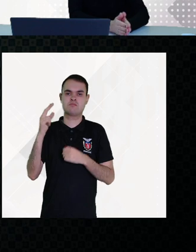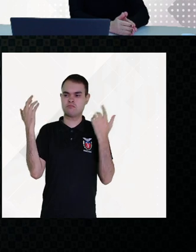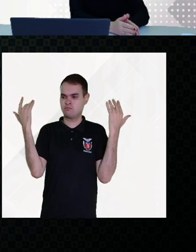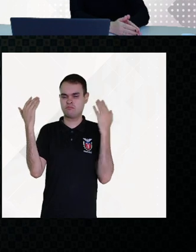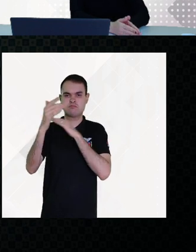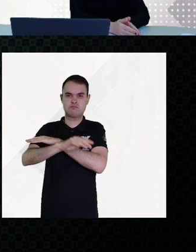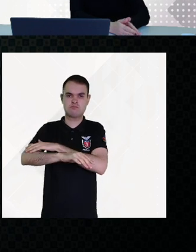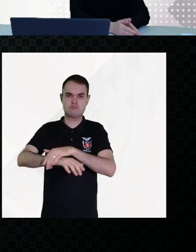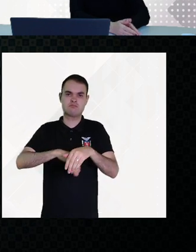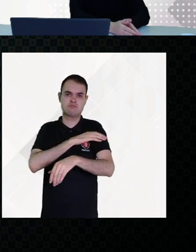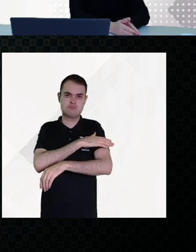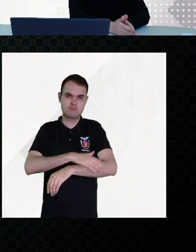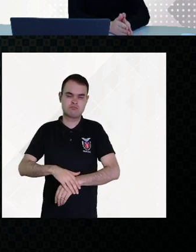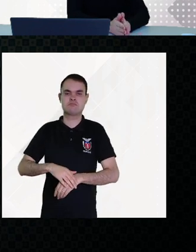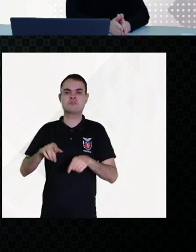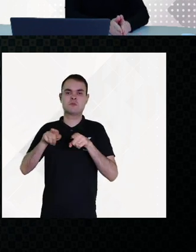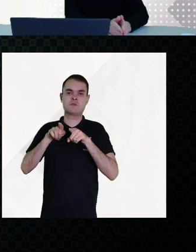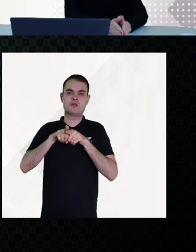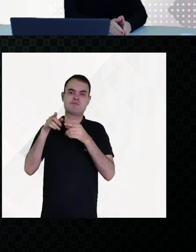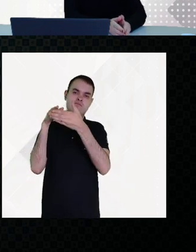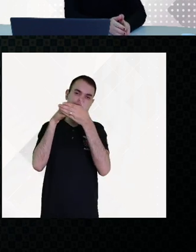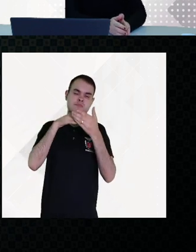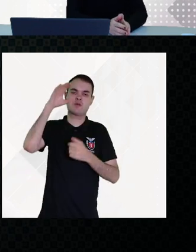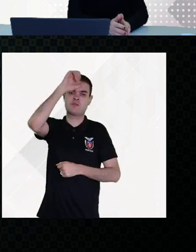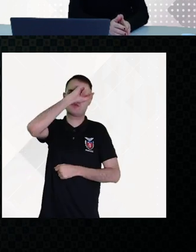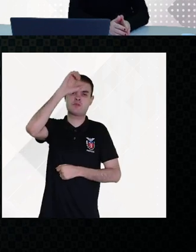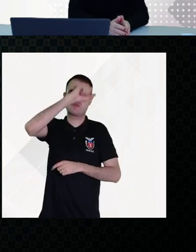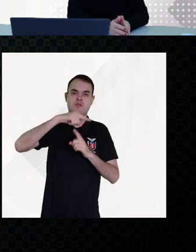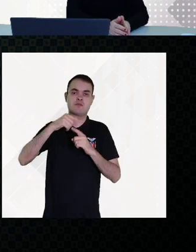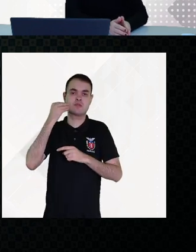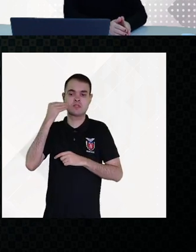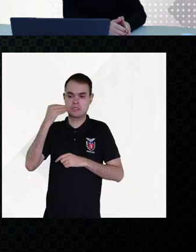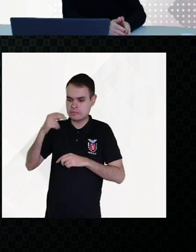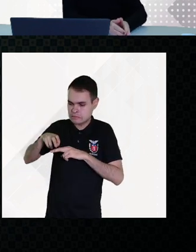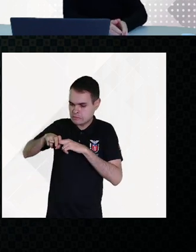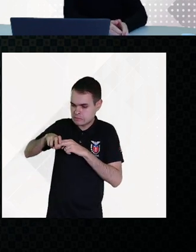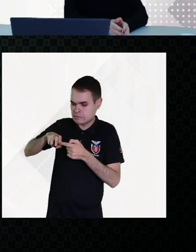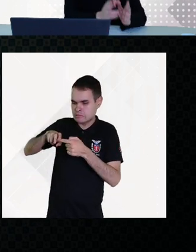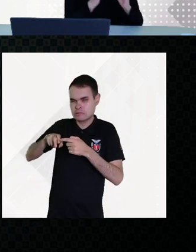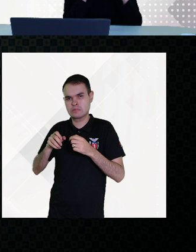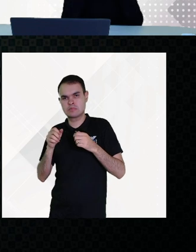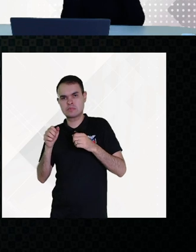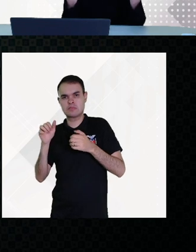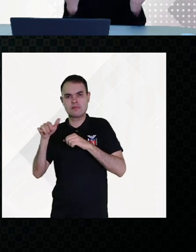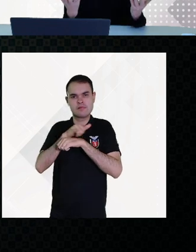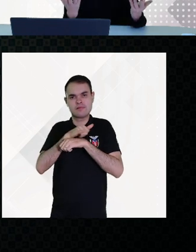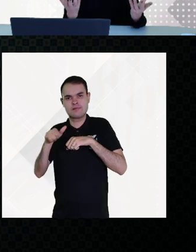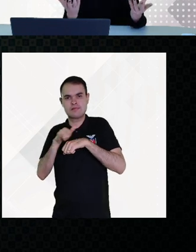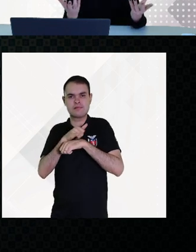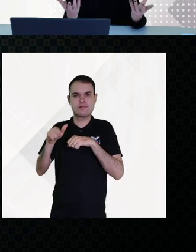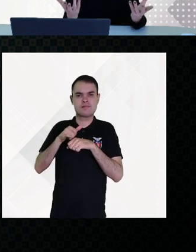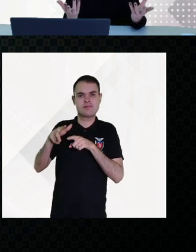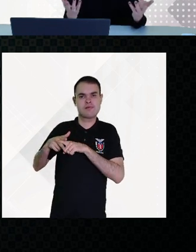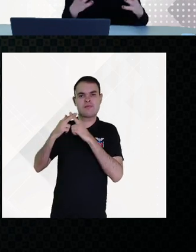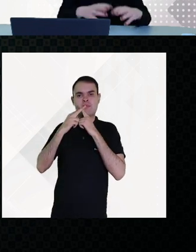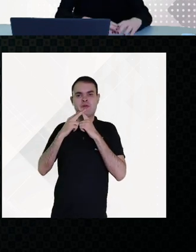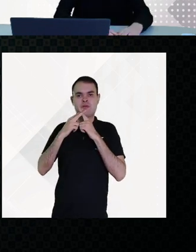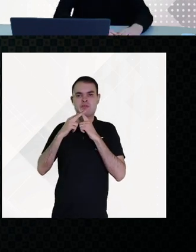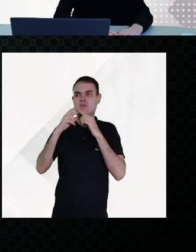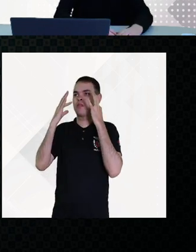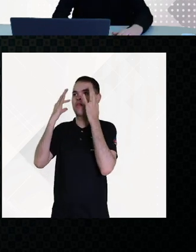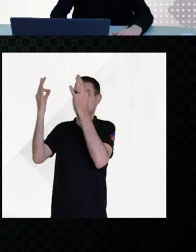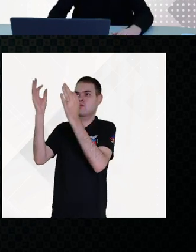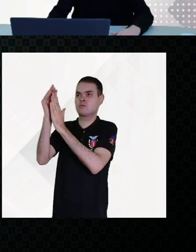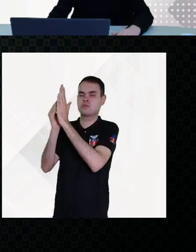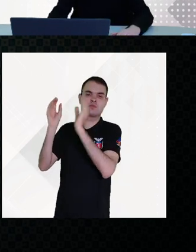ter dificuldades de aprendizagem, porque ele vai tentar o tempo todo retificar a sua postura e acaba ficando desatento ao conteúdo. Então, a gente